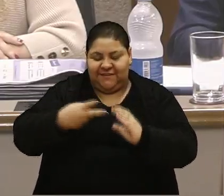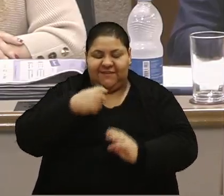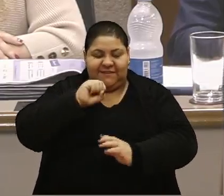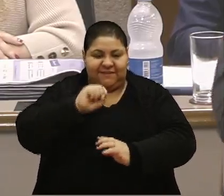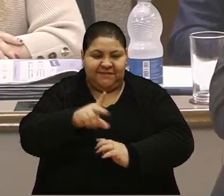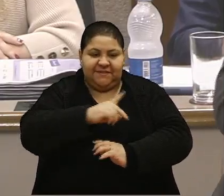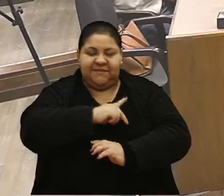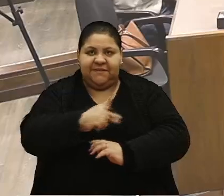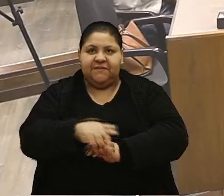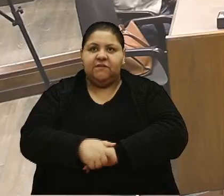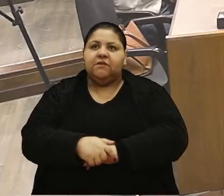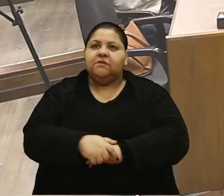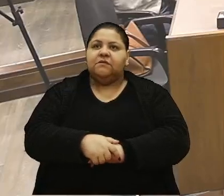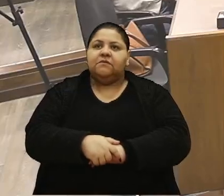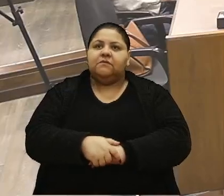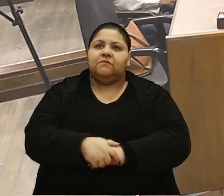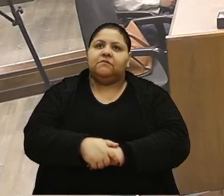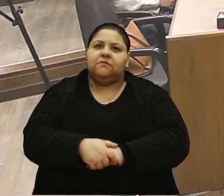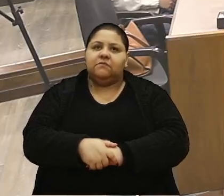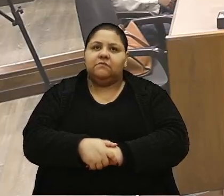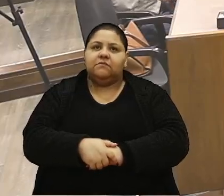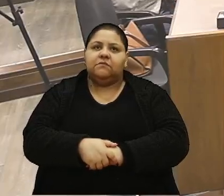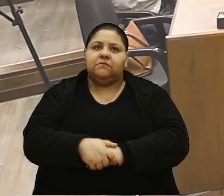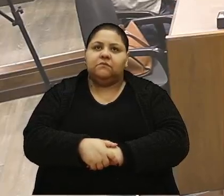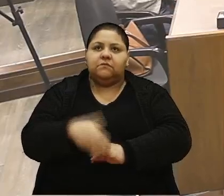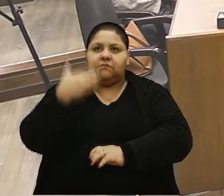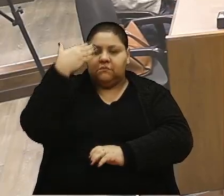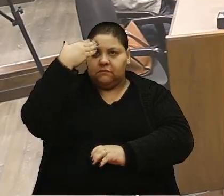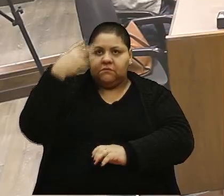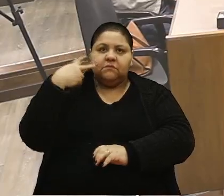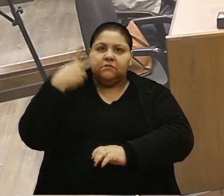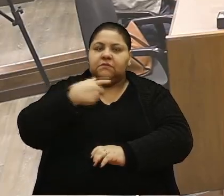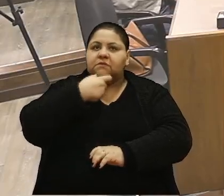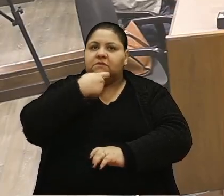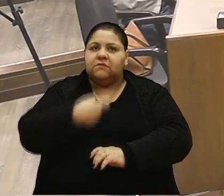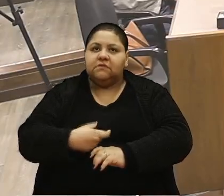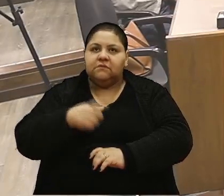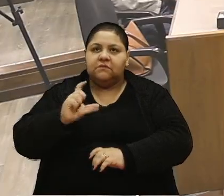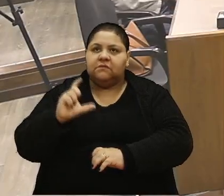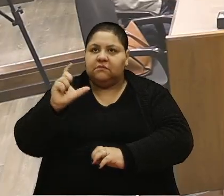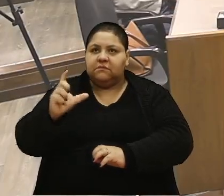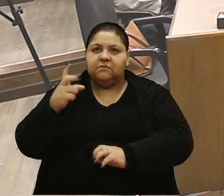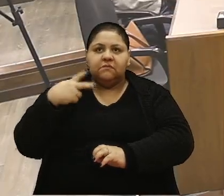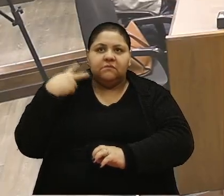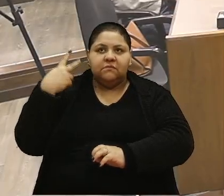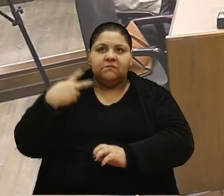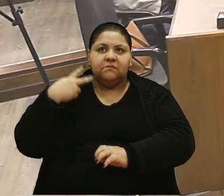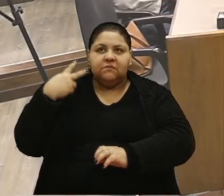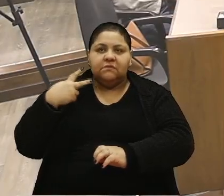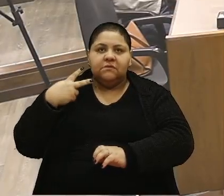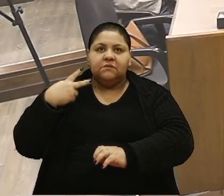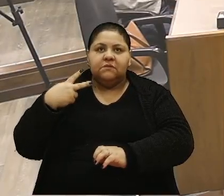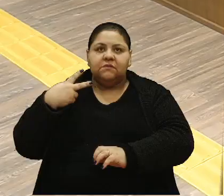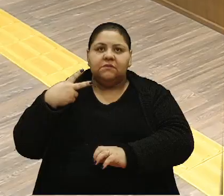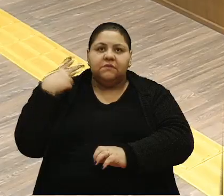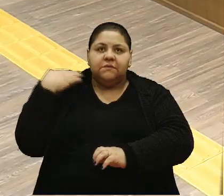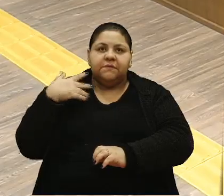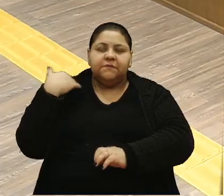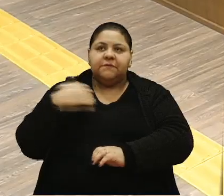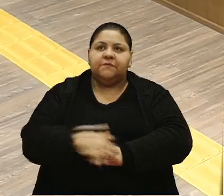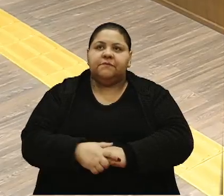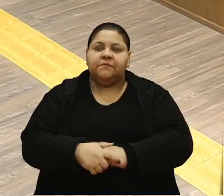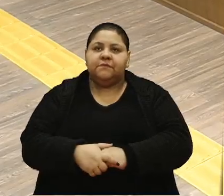senhor presidente. Obrigado, vereador Cristiano. Com a palavra, a vereadora Andressa Marques.